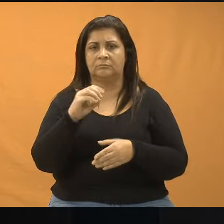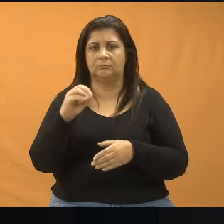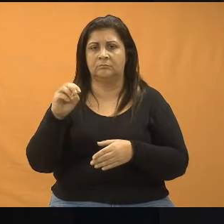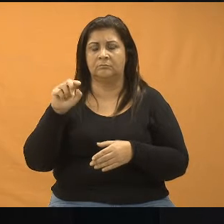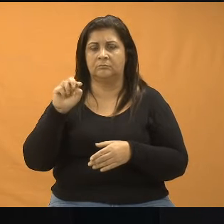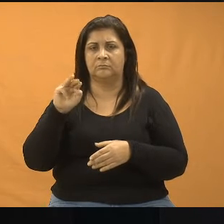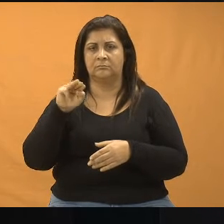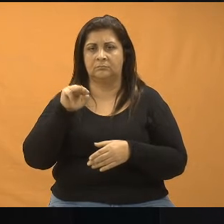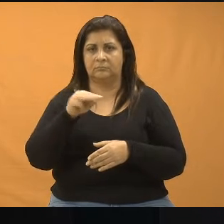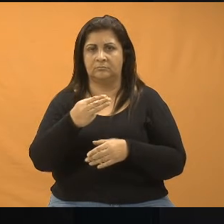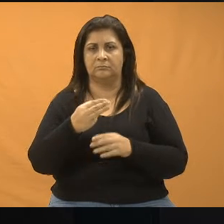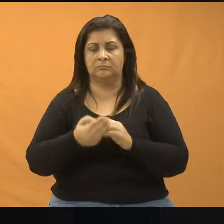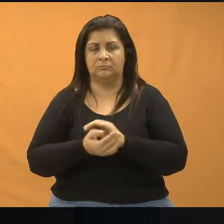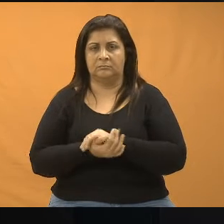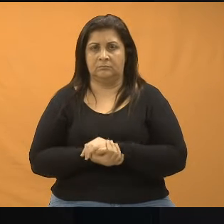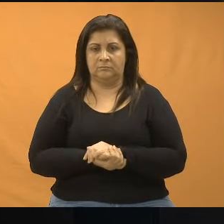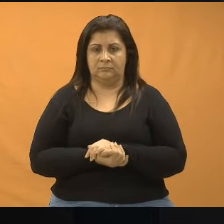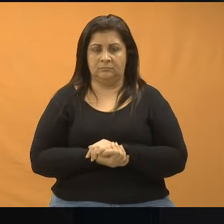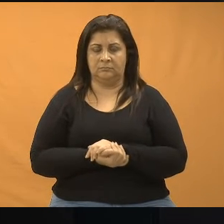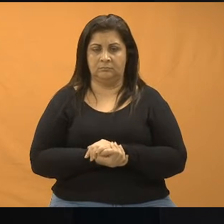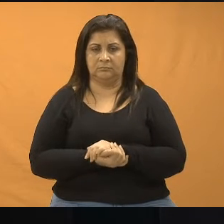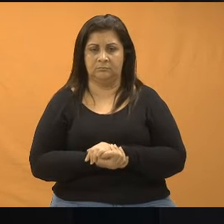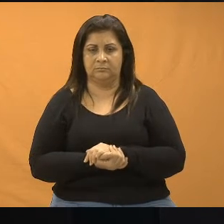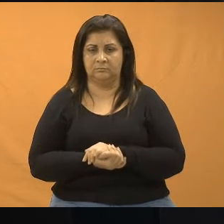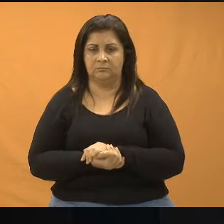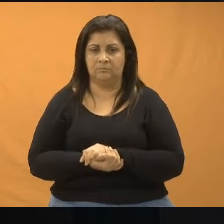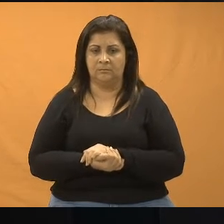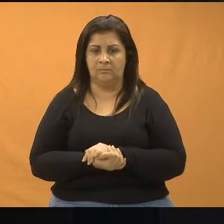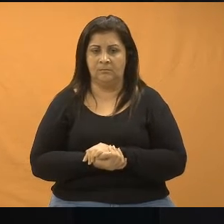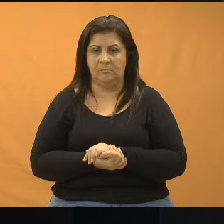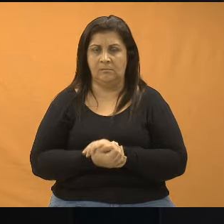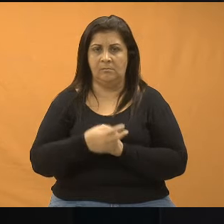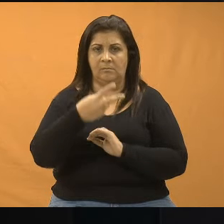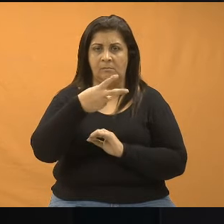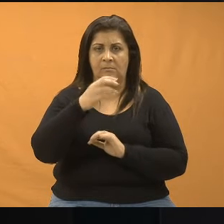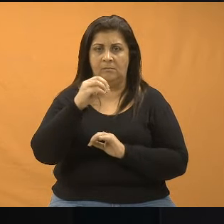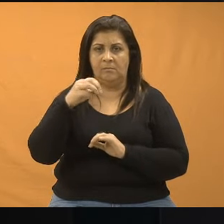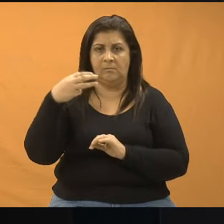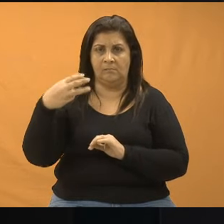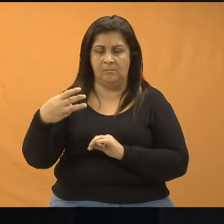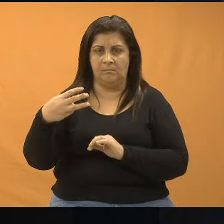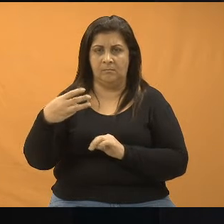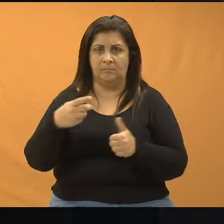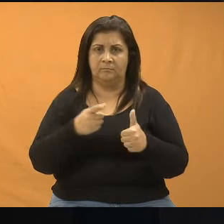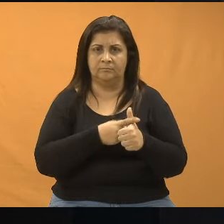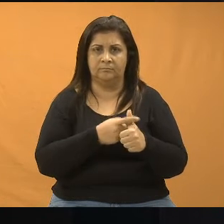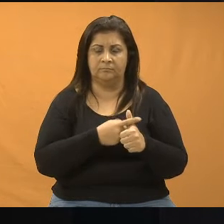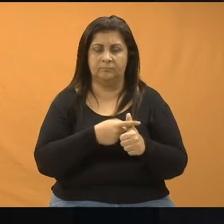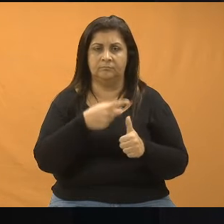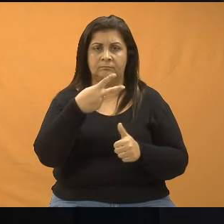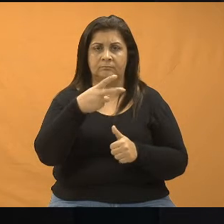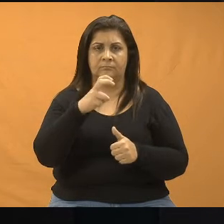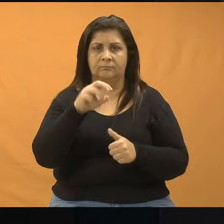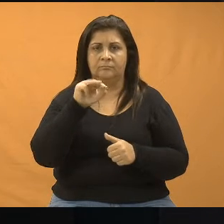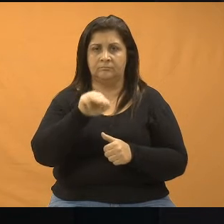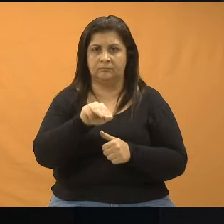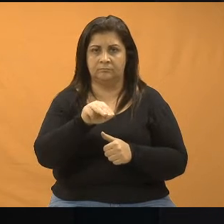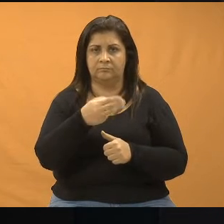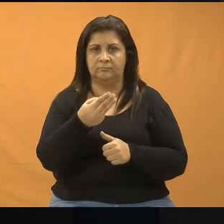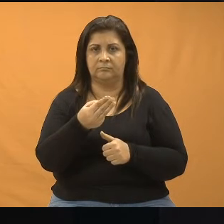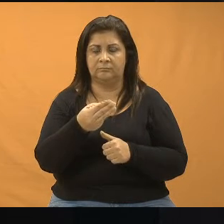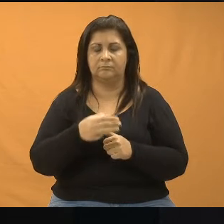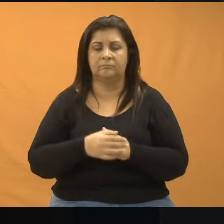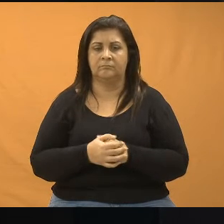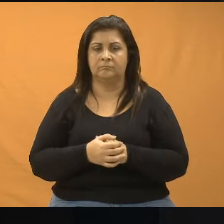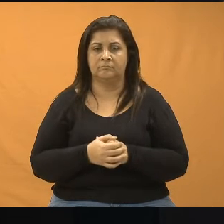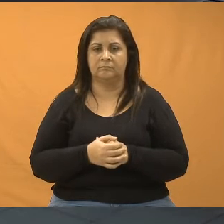milhões? Essa dívida estava... Em 2003, quando houve a intervenção, ela estava na casa de 25 milhões,